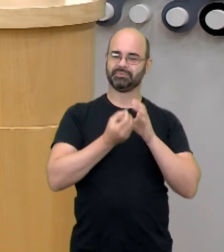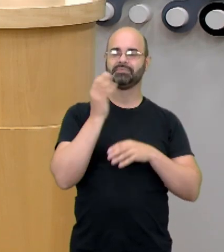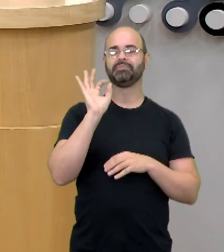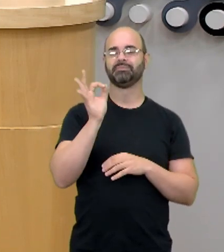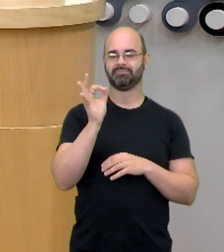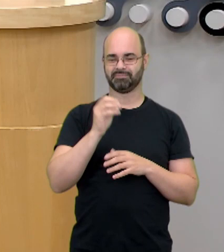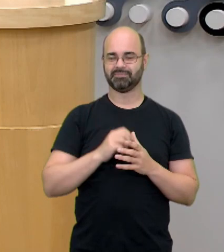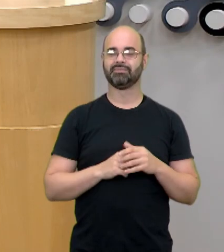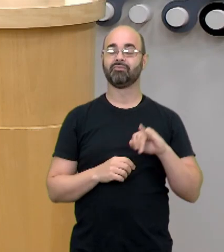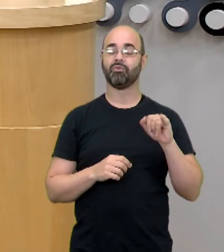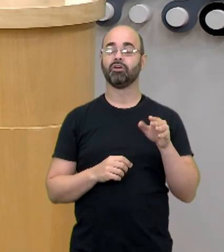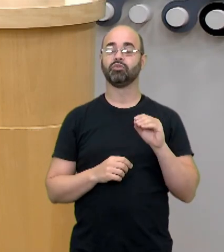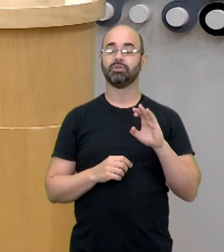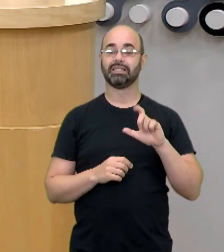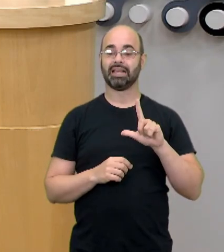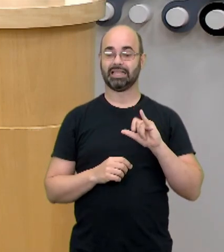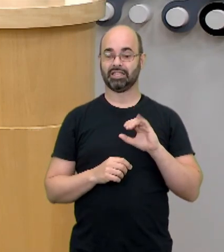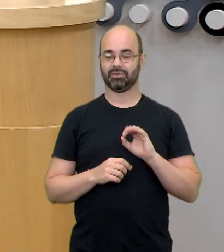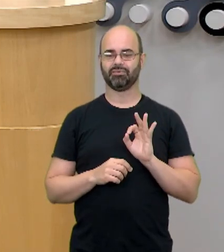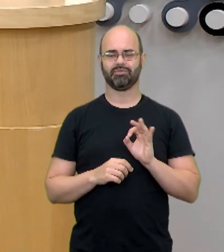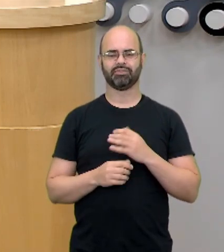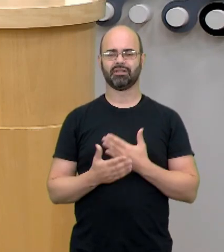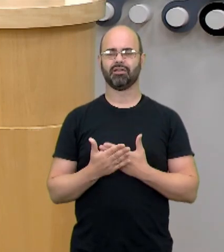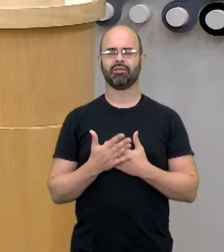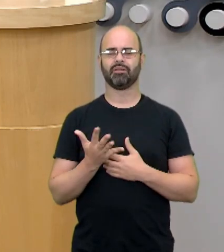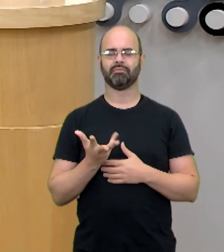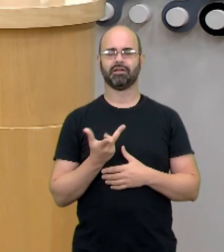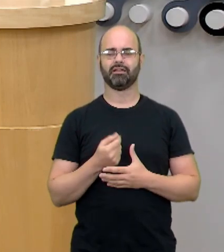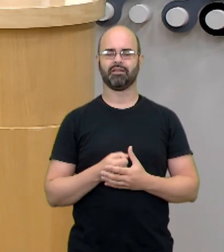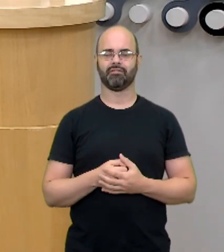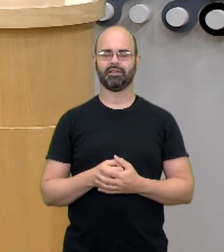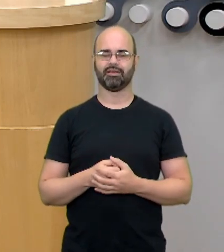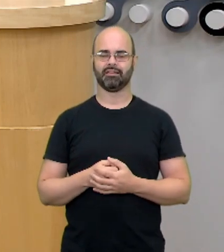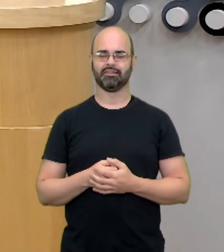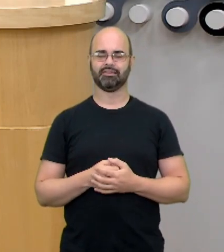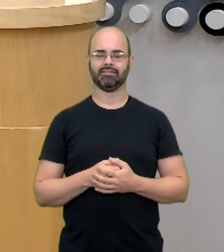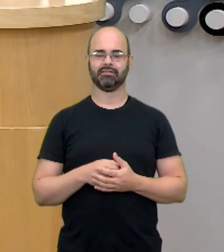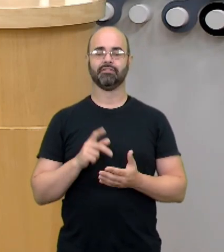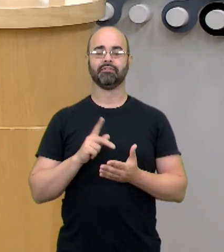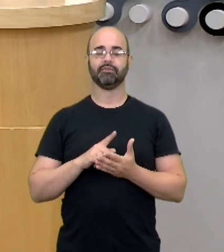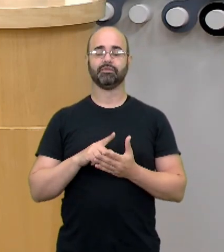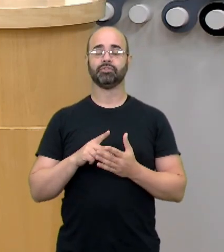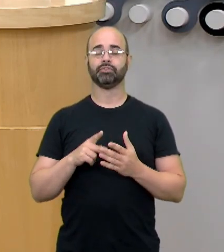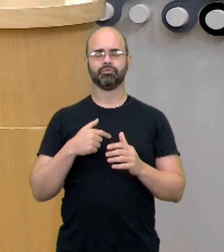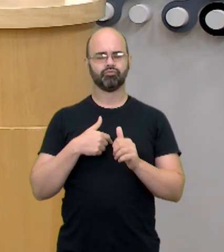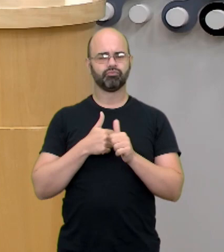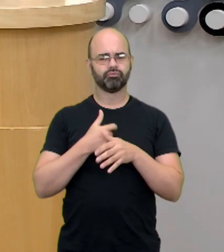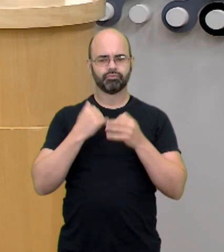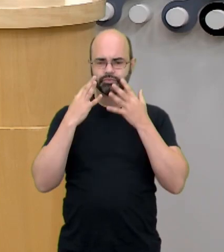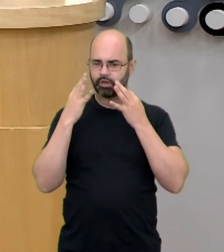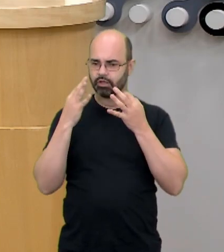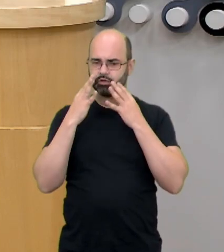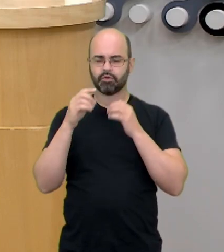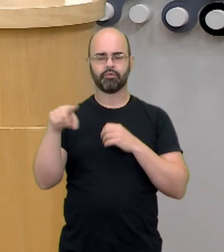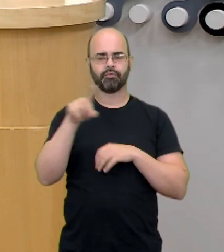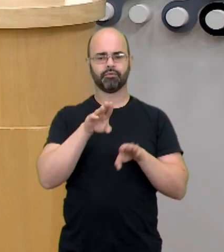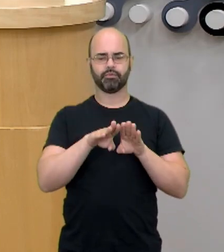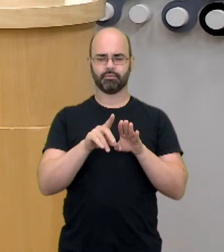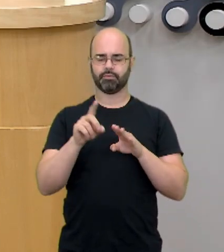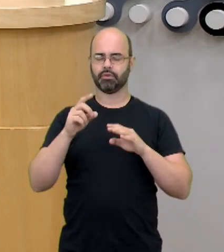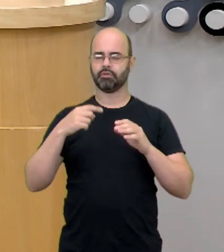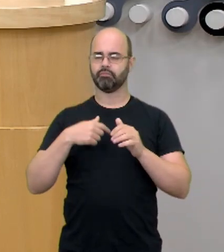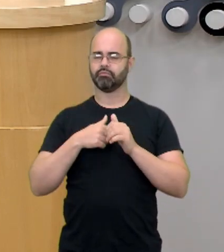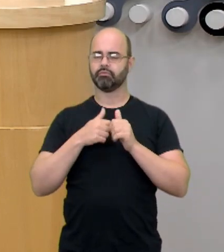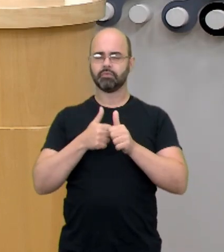aí, são aulas maravilhosas, as aulas dele, né? Nossa, muito conteúdo. Todas. Eu estou acompanhando de perto. E olha, vocês que estão acompanhando as aulas estão vendo, eu estou acompanhando de